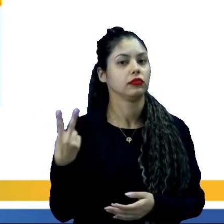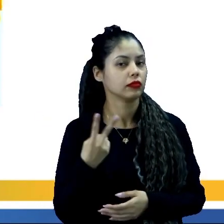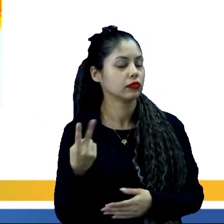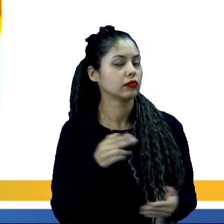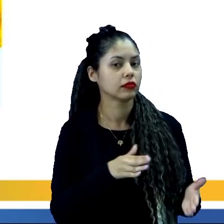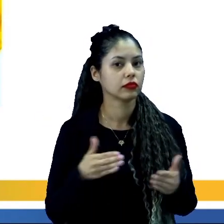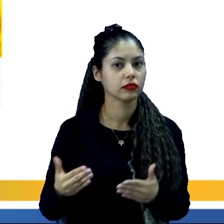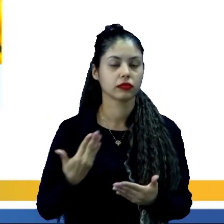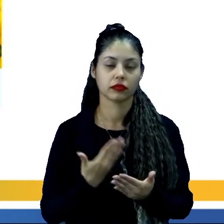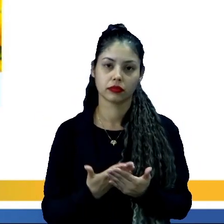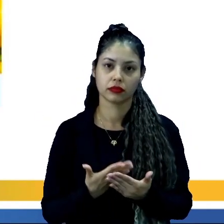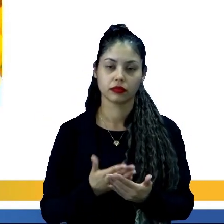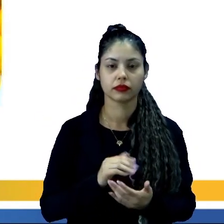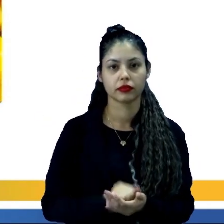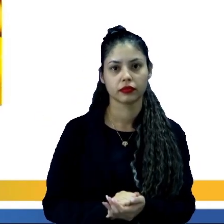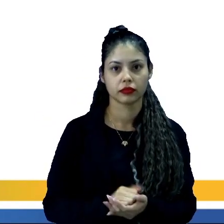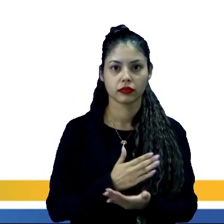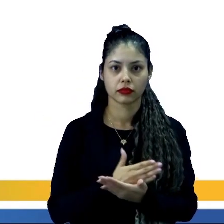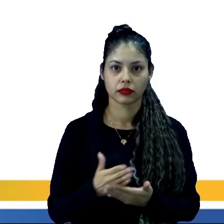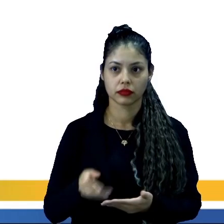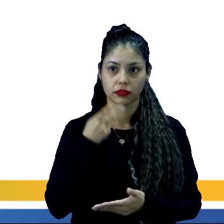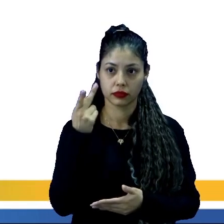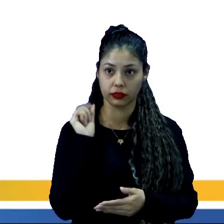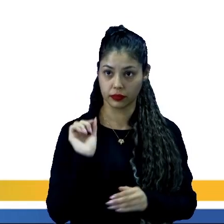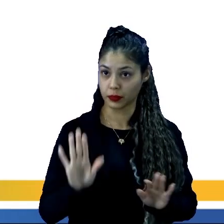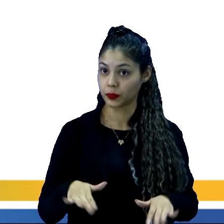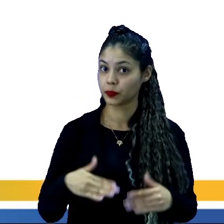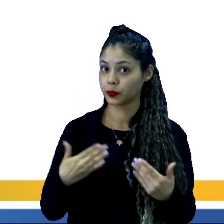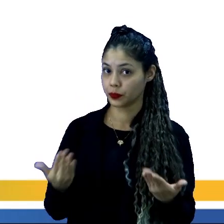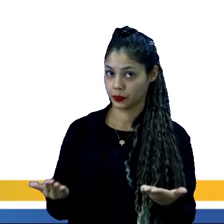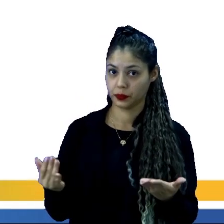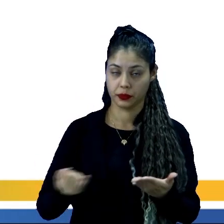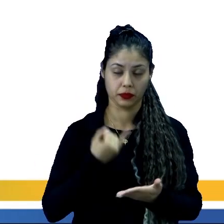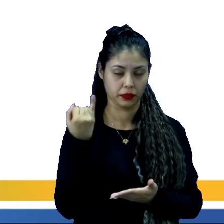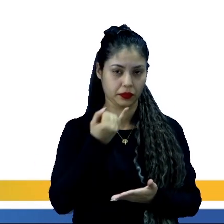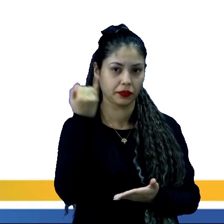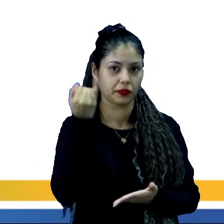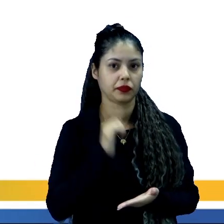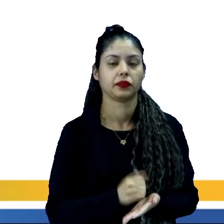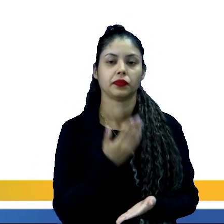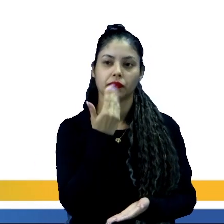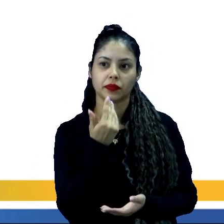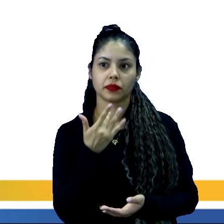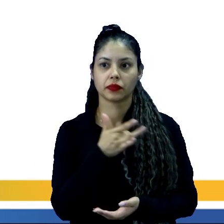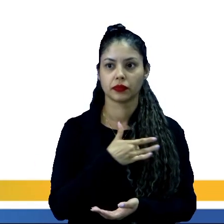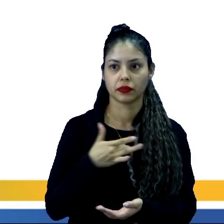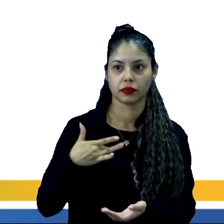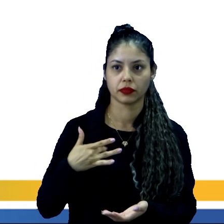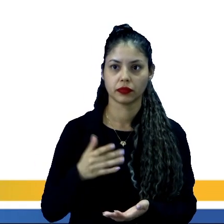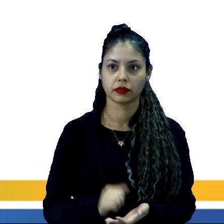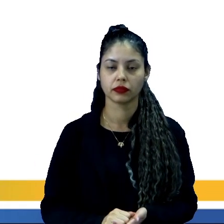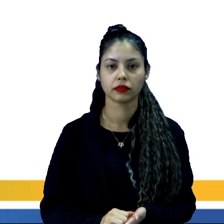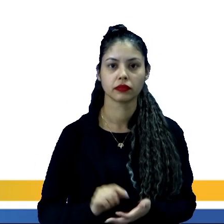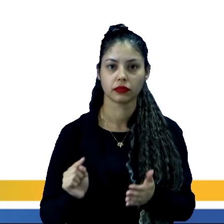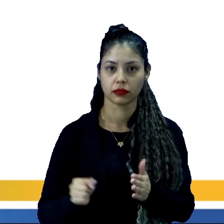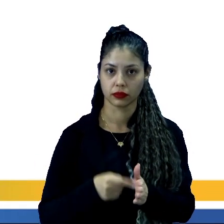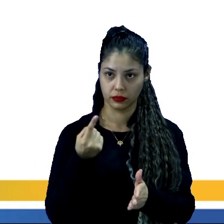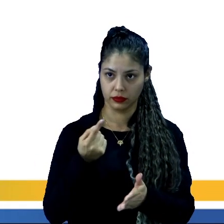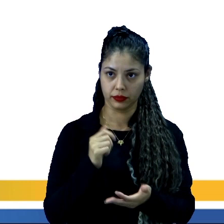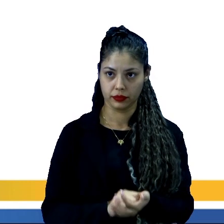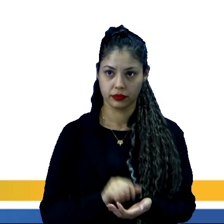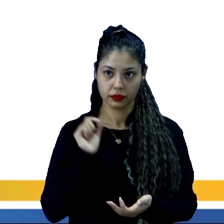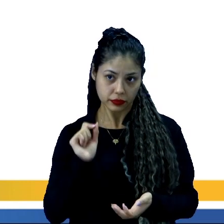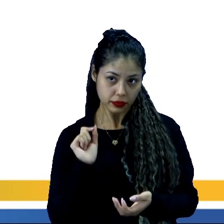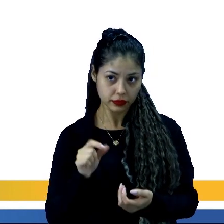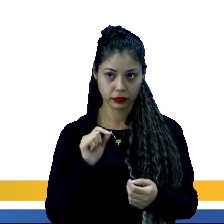segunda parte da nossa aula. Então, vamos começar falando ali quais são os princípios, né, da alimentação saudável. Então, o primeiro princípio